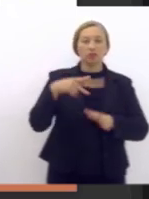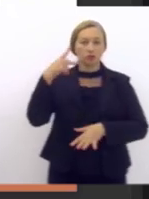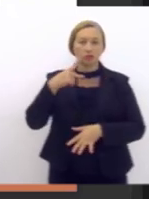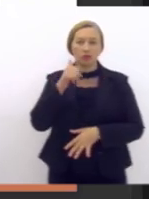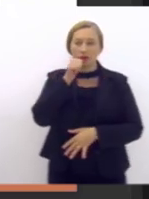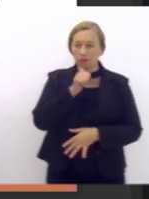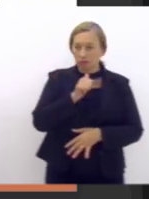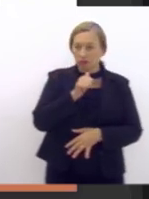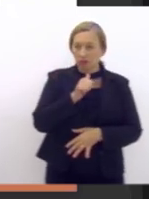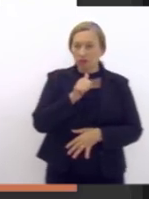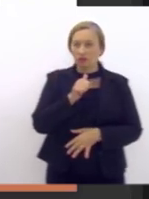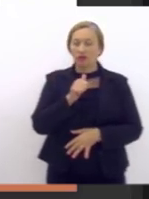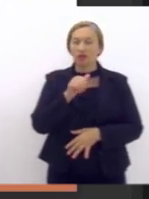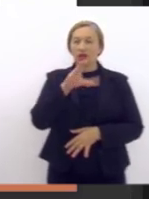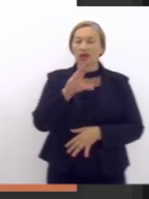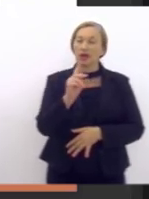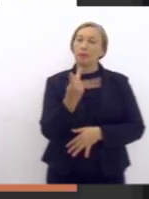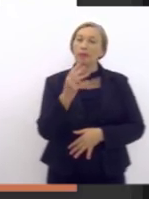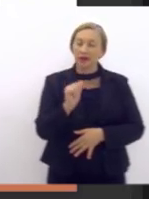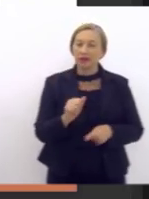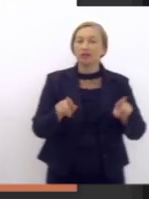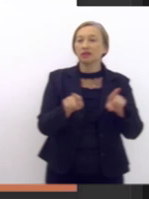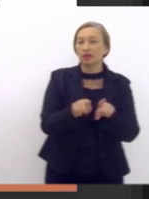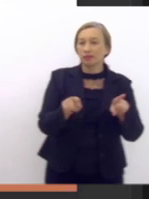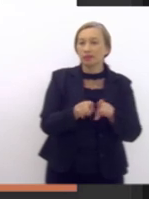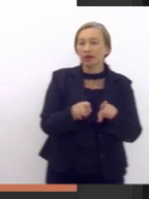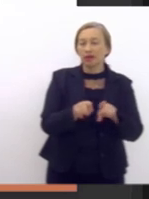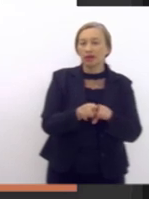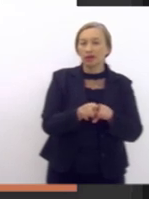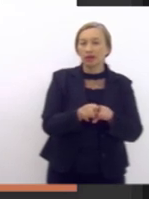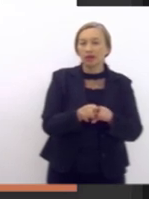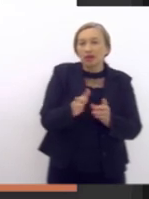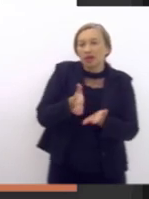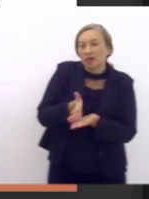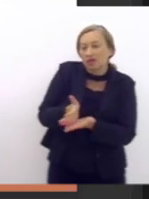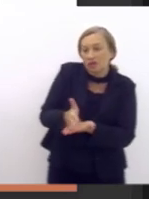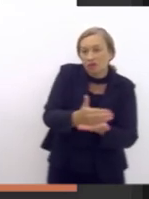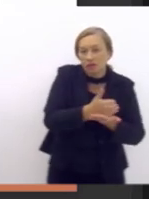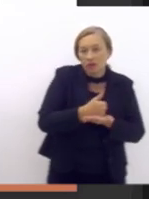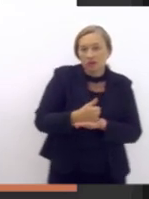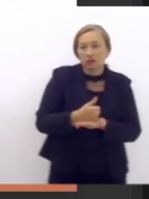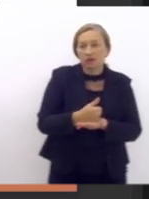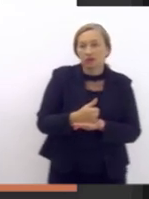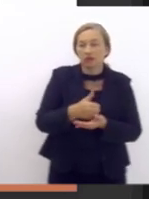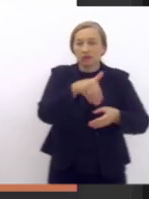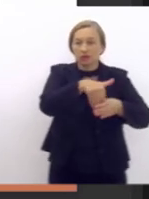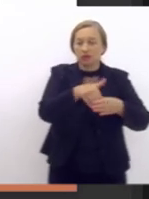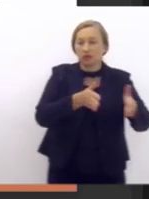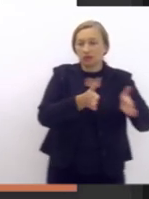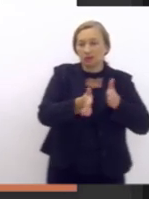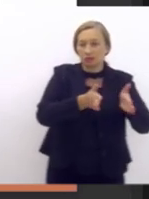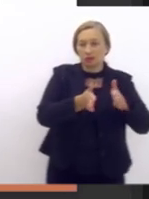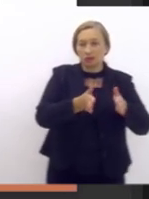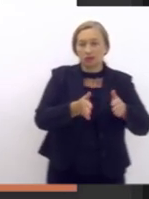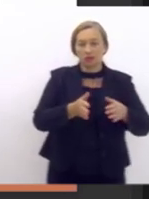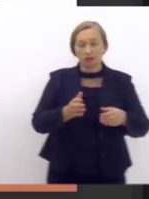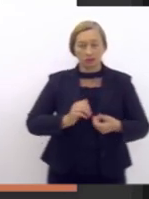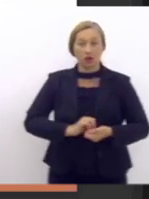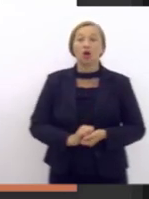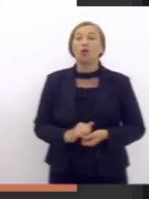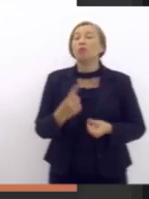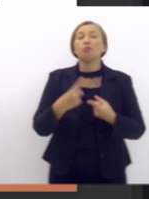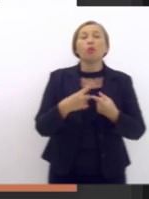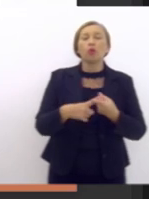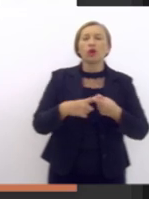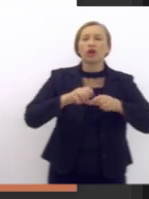mulheres façam as suas campanhas, e também dados de candidaturas de mulheres também durante as eleições. Por que que a